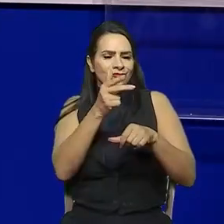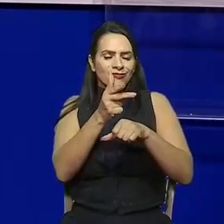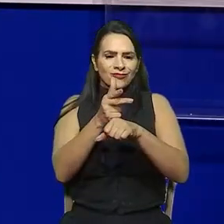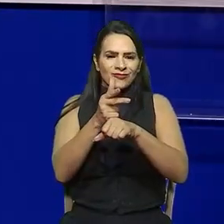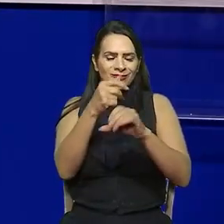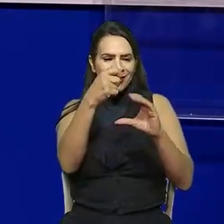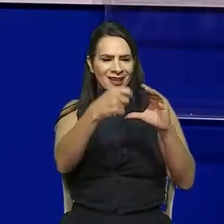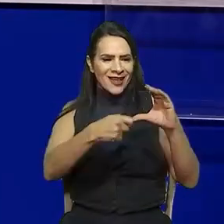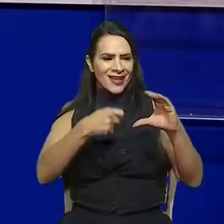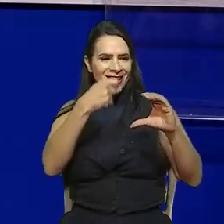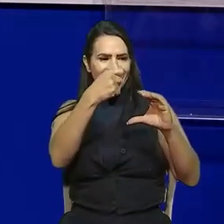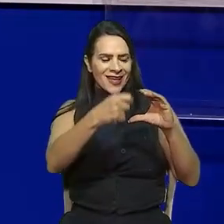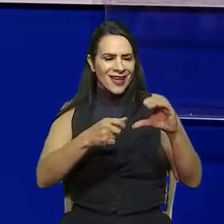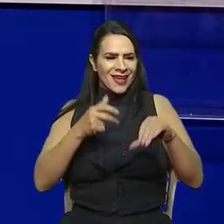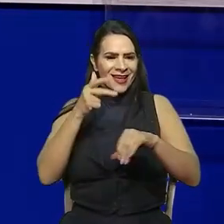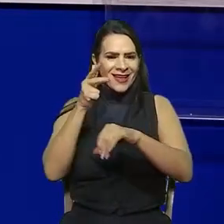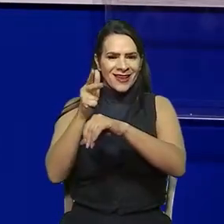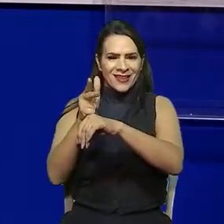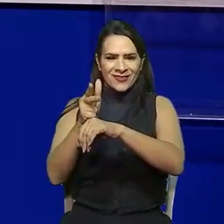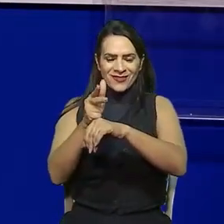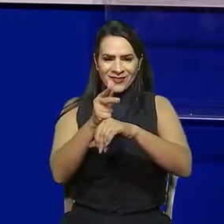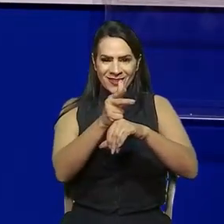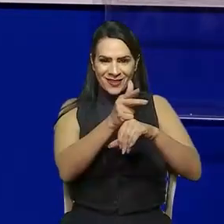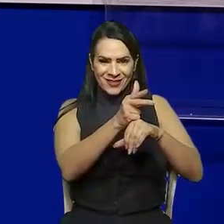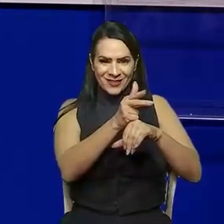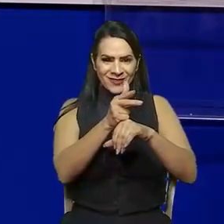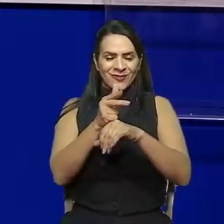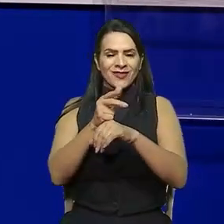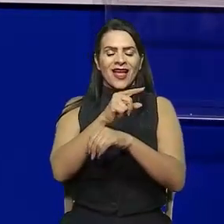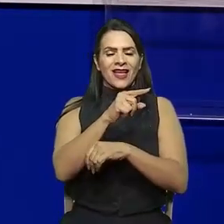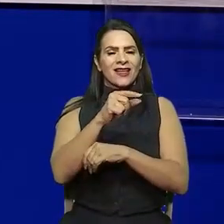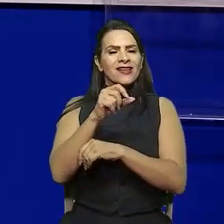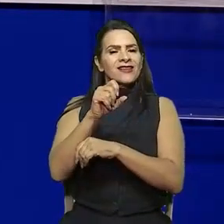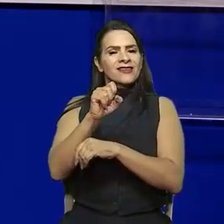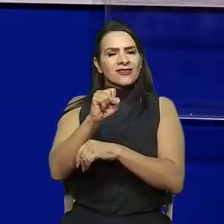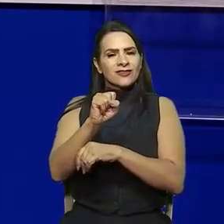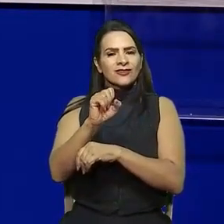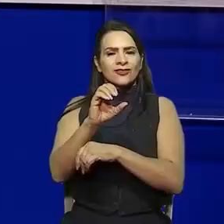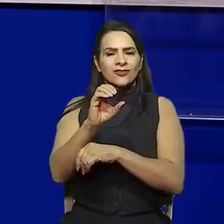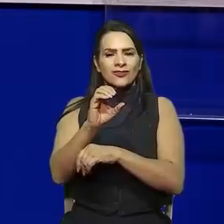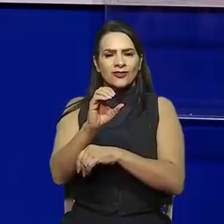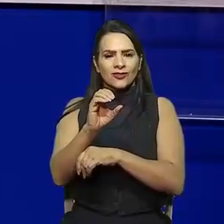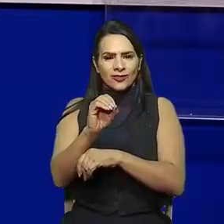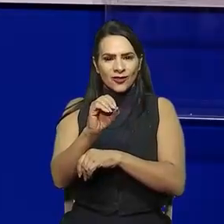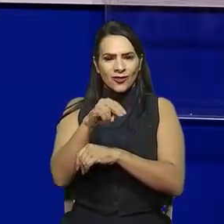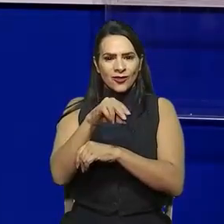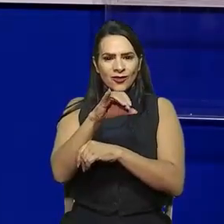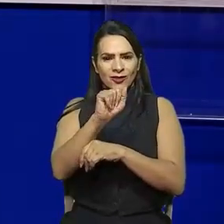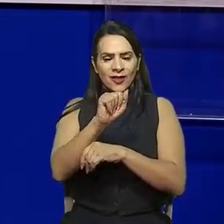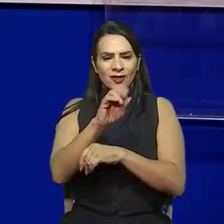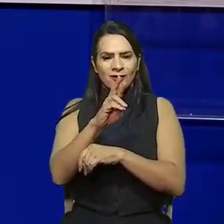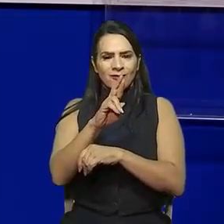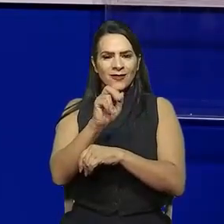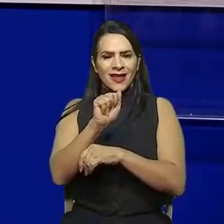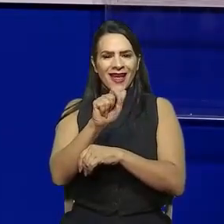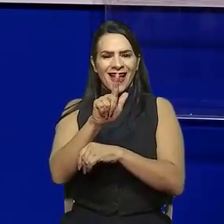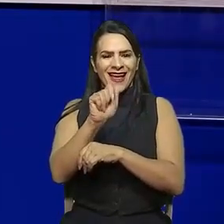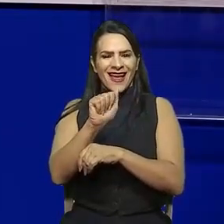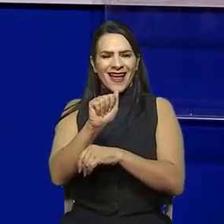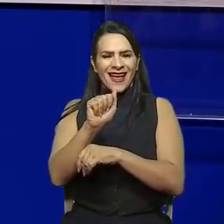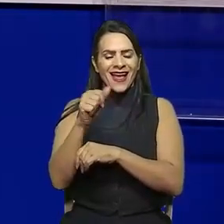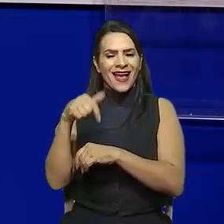Gravando. Aí começa a gravação, aí a Sônia Braga vai e passa, e aí minha prima grita, Sônia Braga,